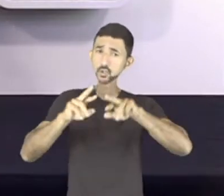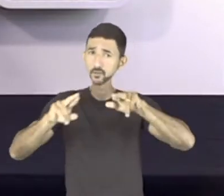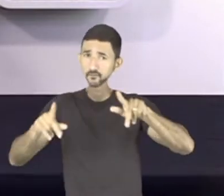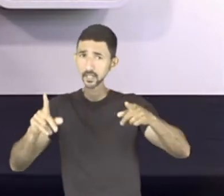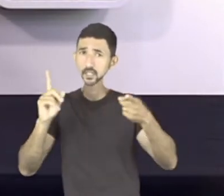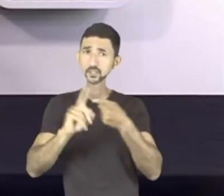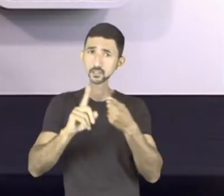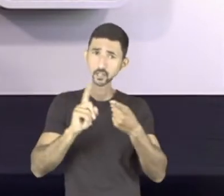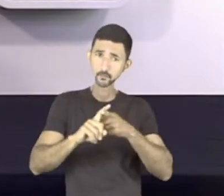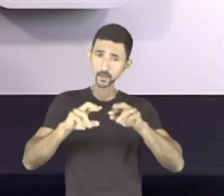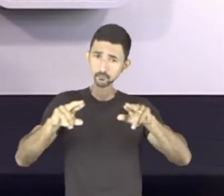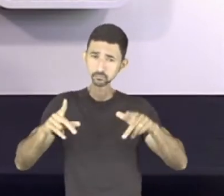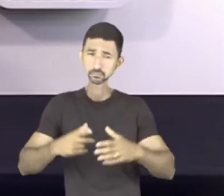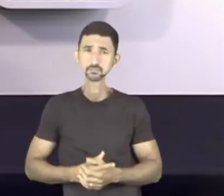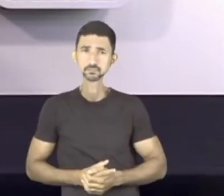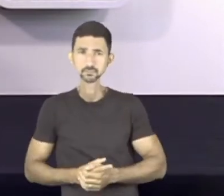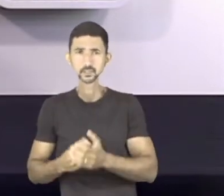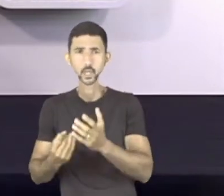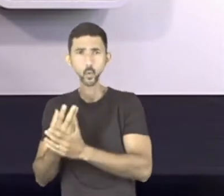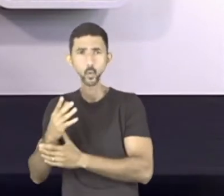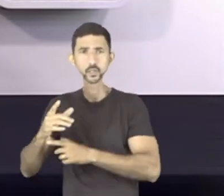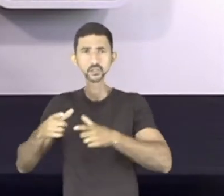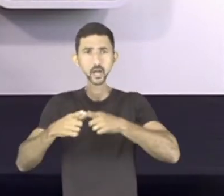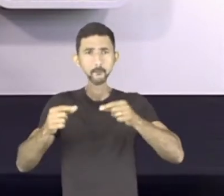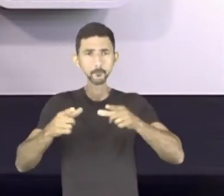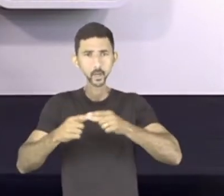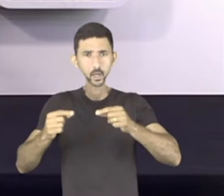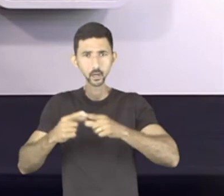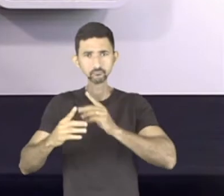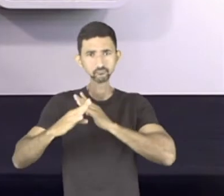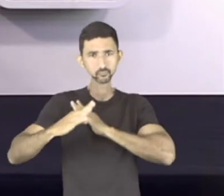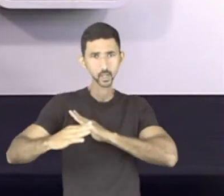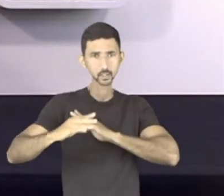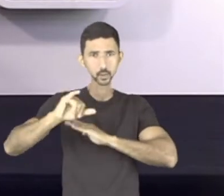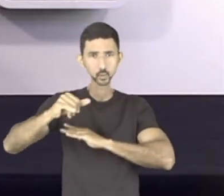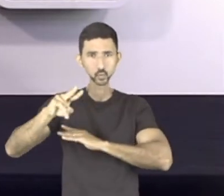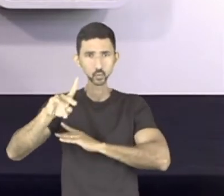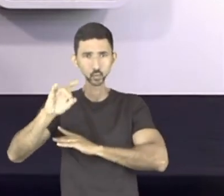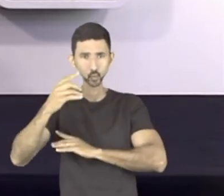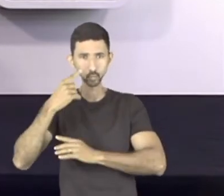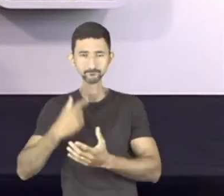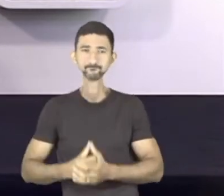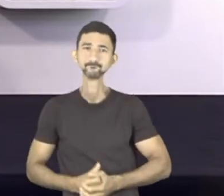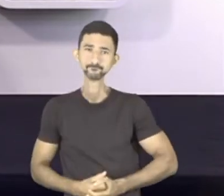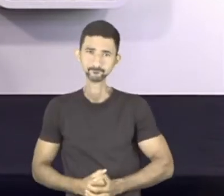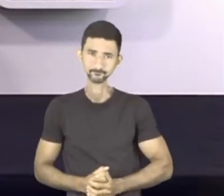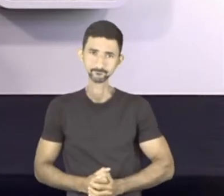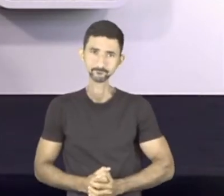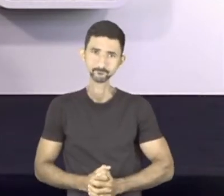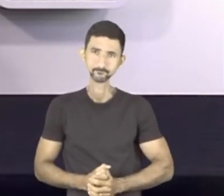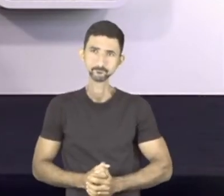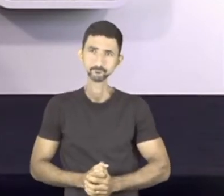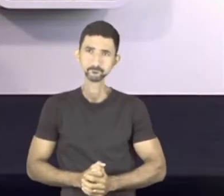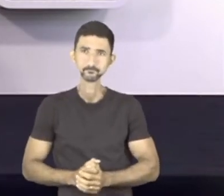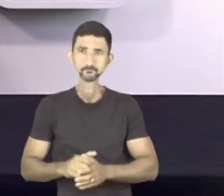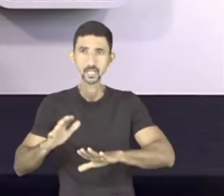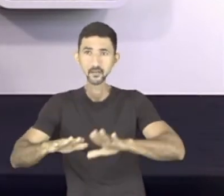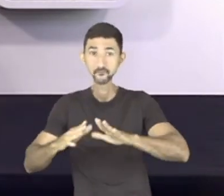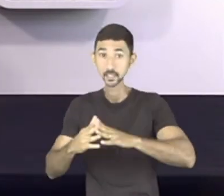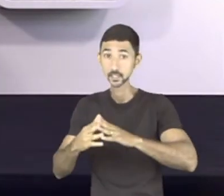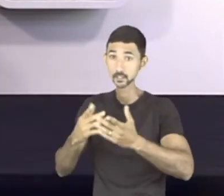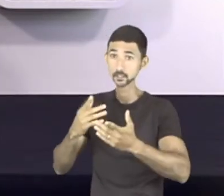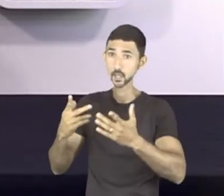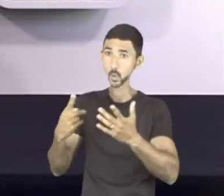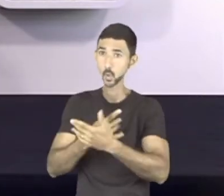karatê, que são de origem japonesa, tá? Há um certo equívoco de confundir o taekwondo